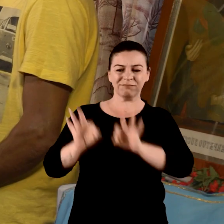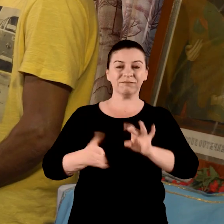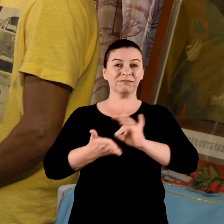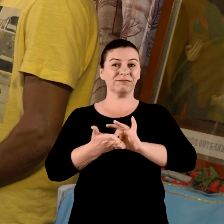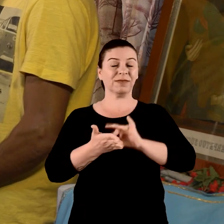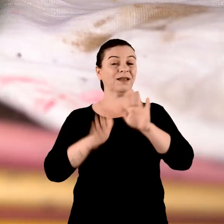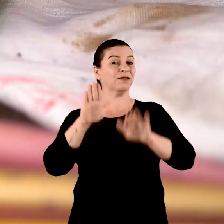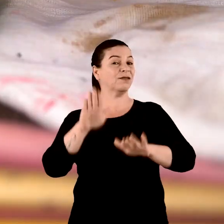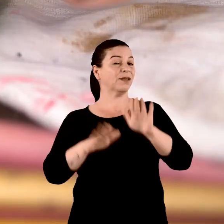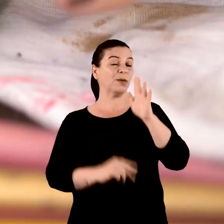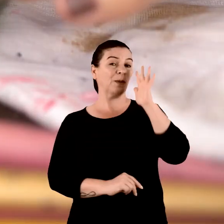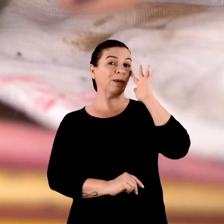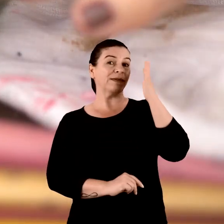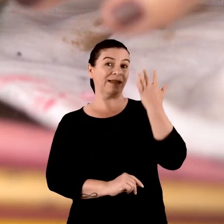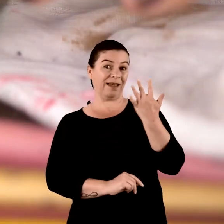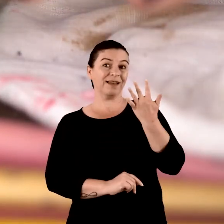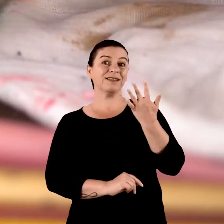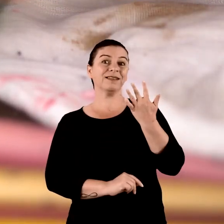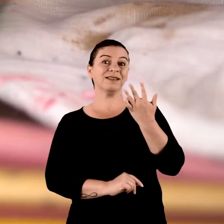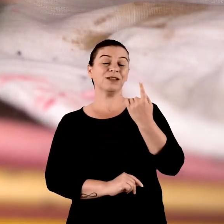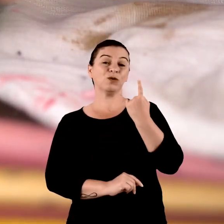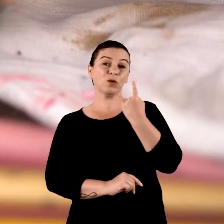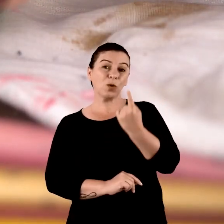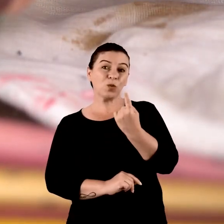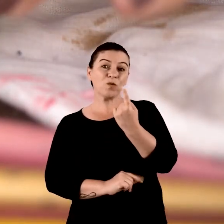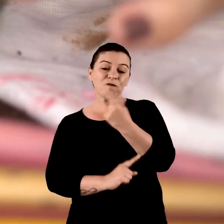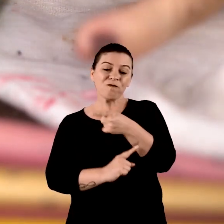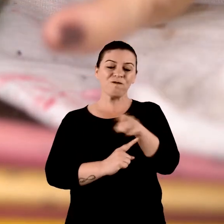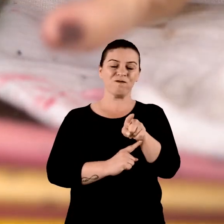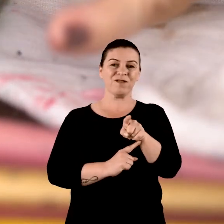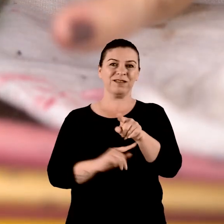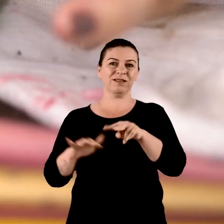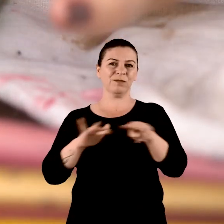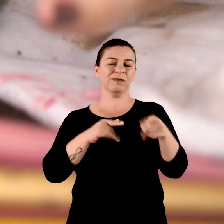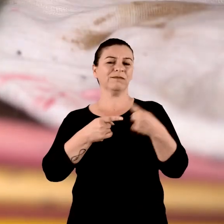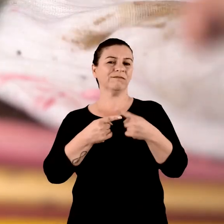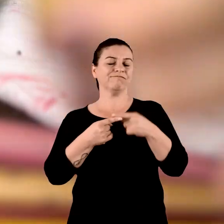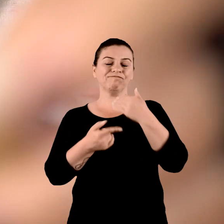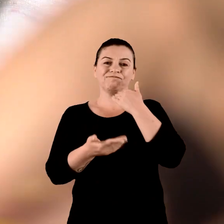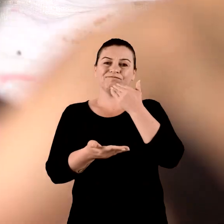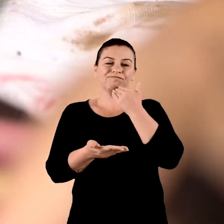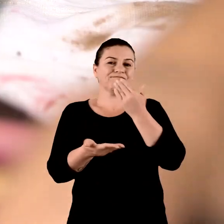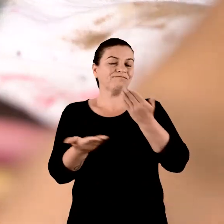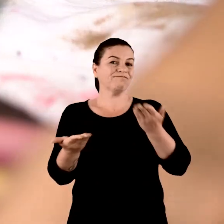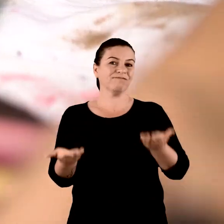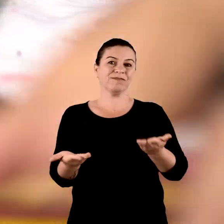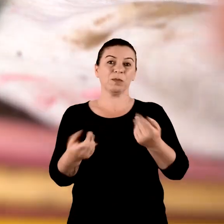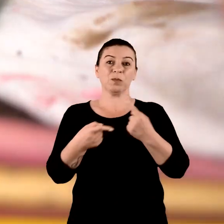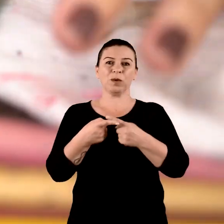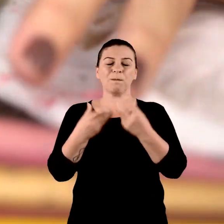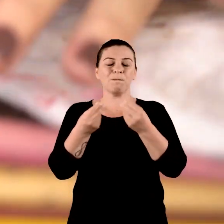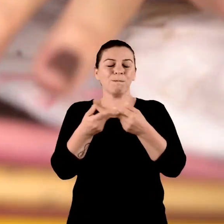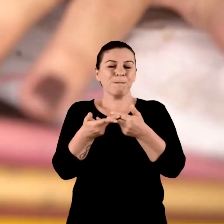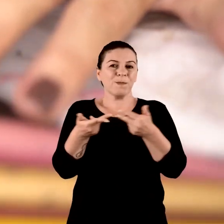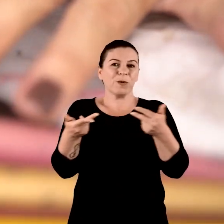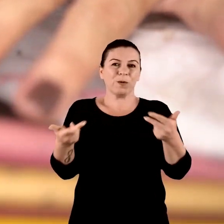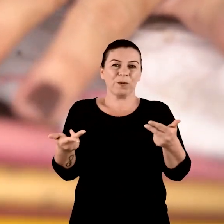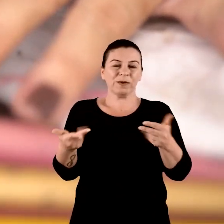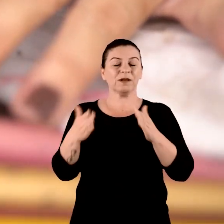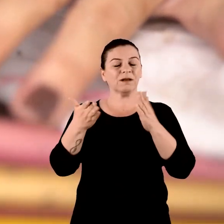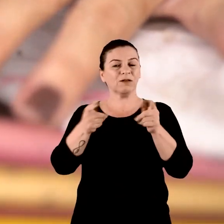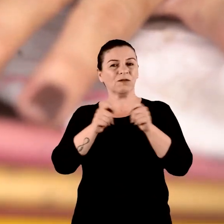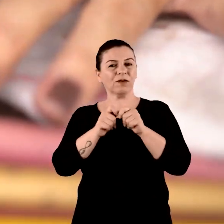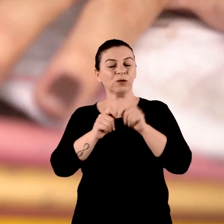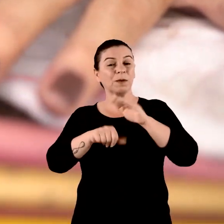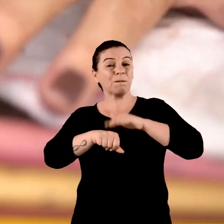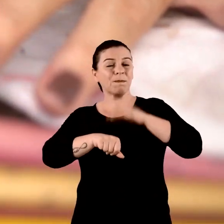minha restauração, às vezes, ela não acontece num único final de semana. Porque muitas vezes eu não consigo, é muita coisa.